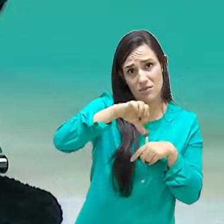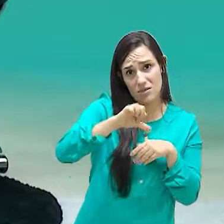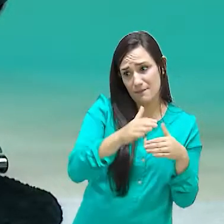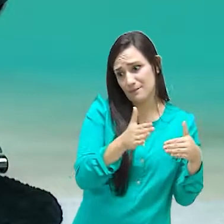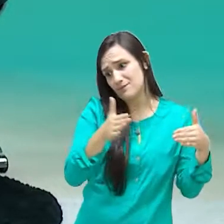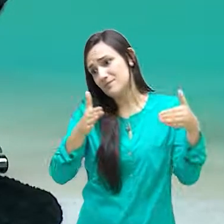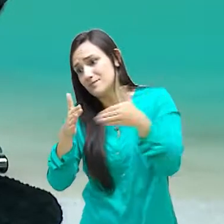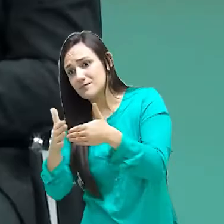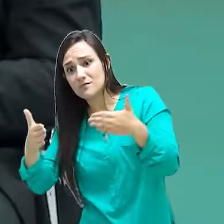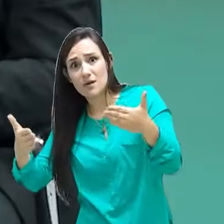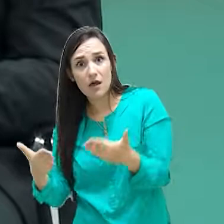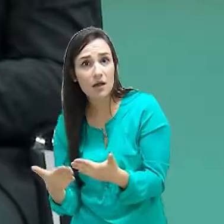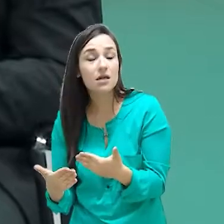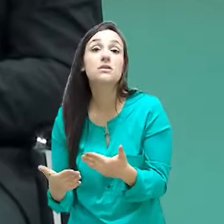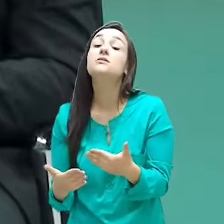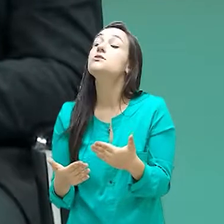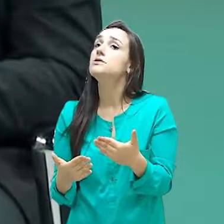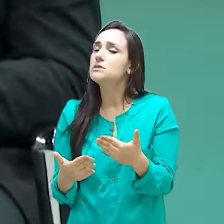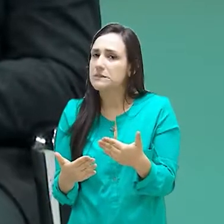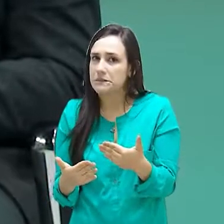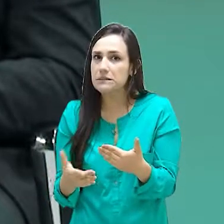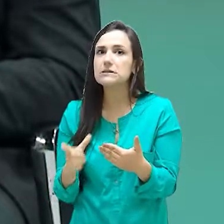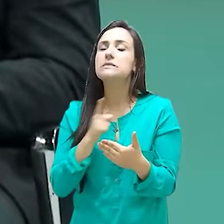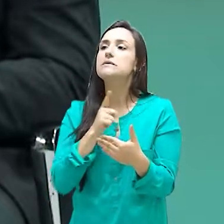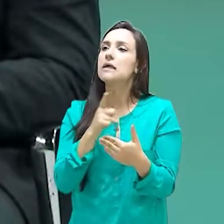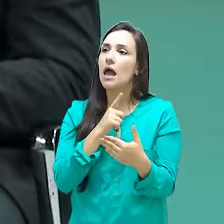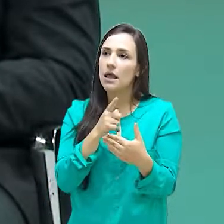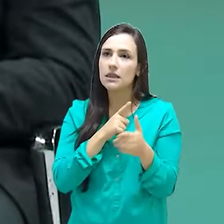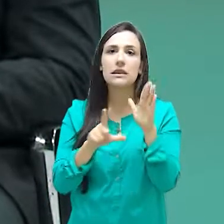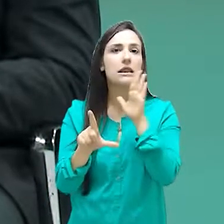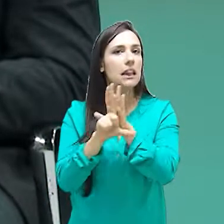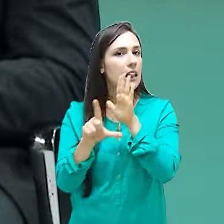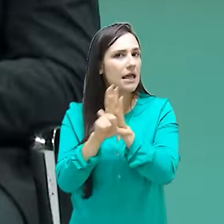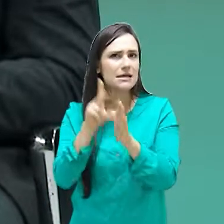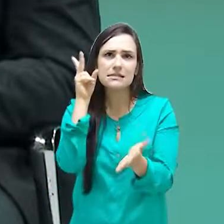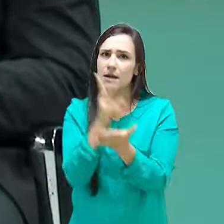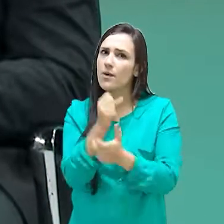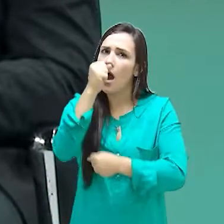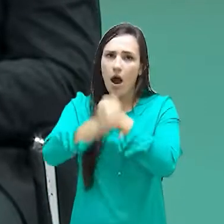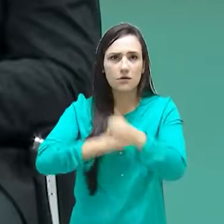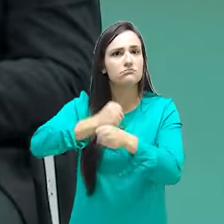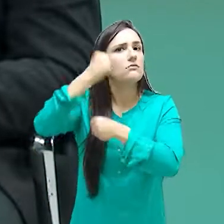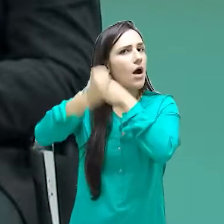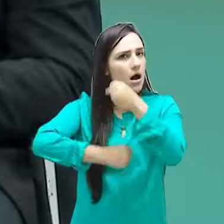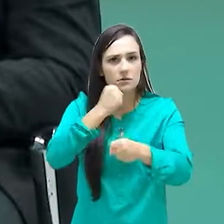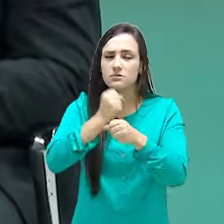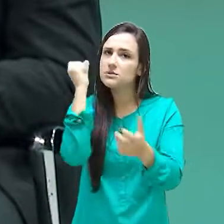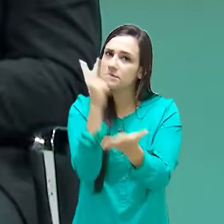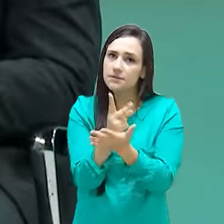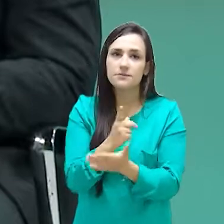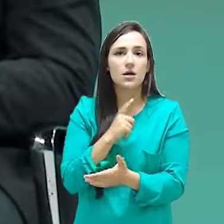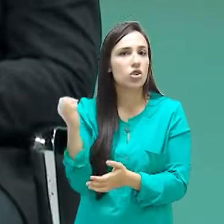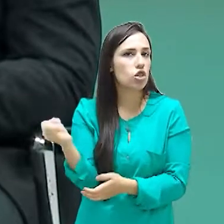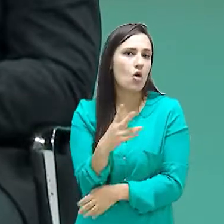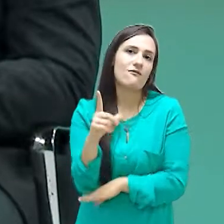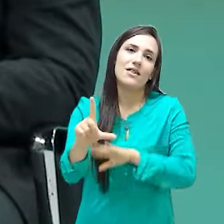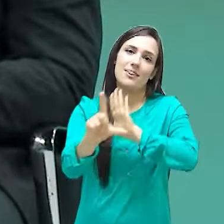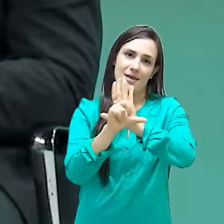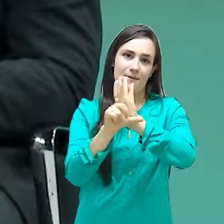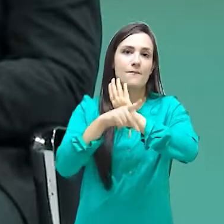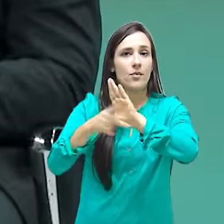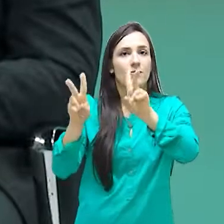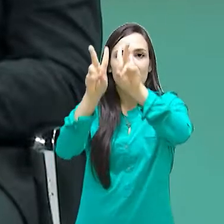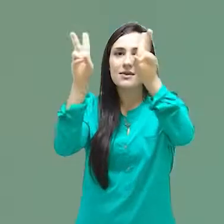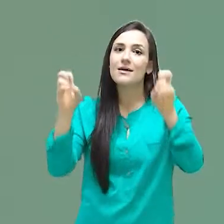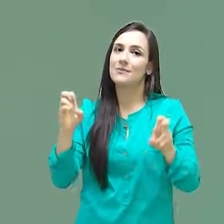sempre recorrente nos temas, nas leis estaduais, todo ano. Todo ano sempre tem